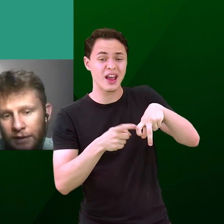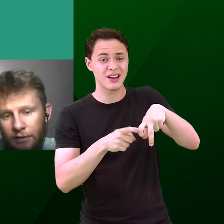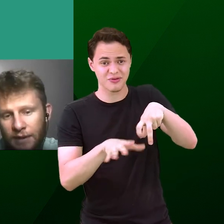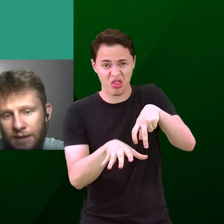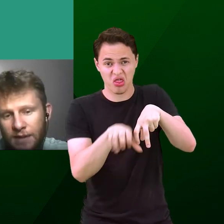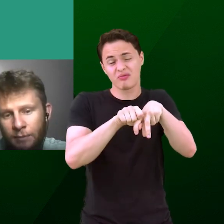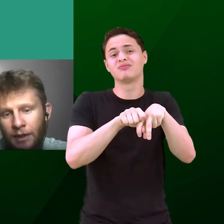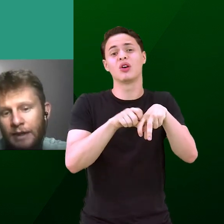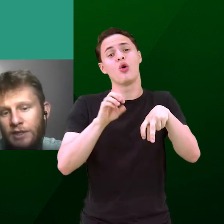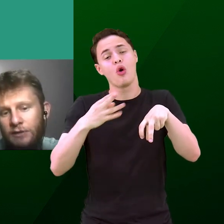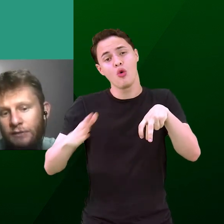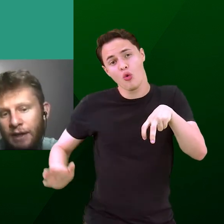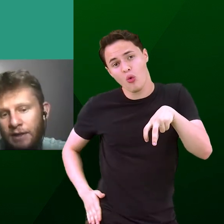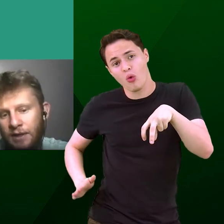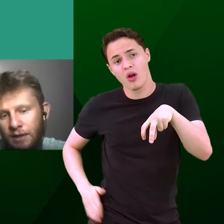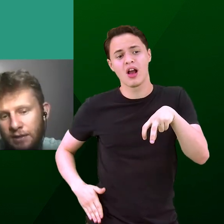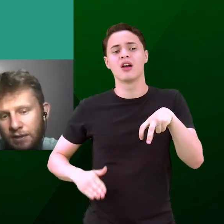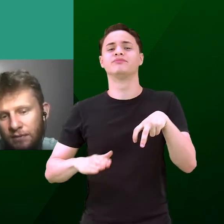pé pisa